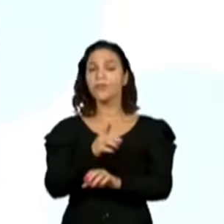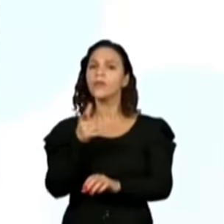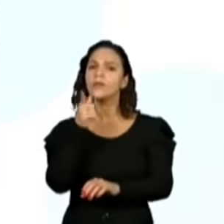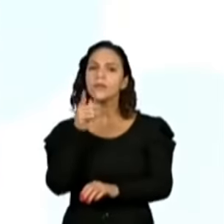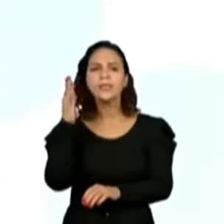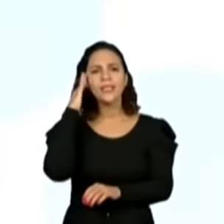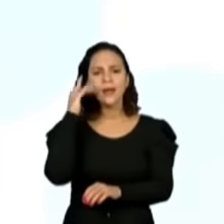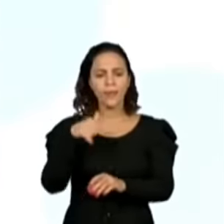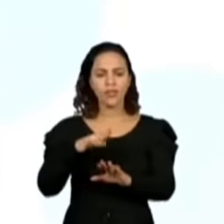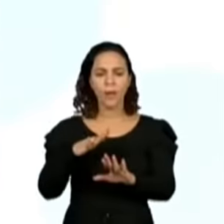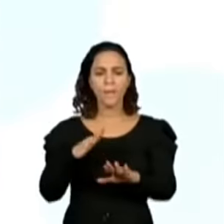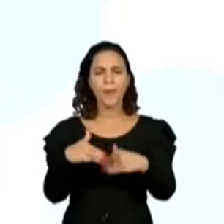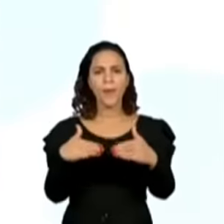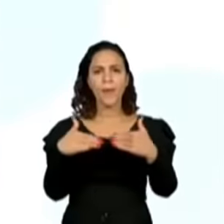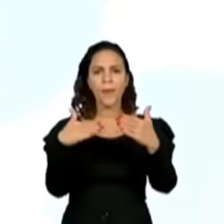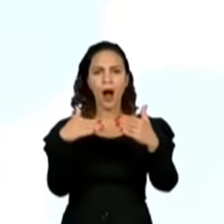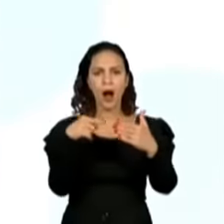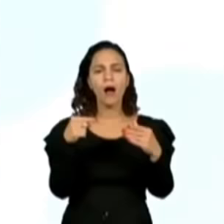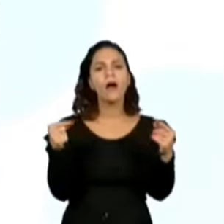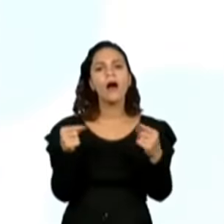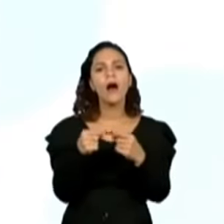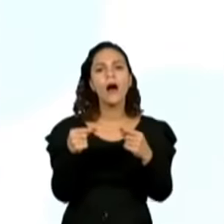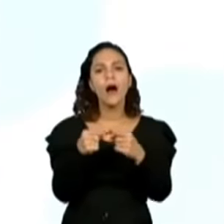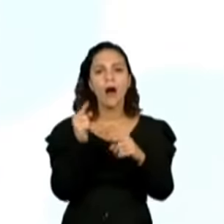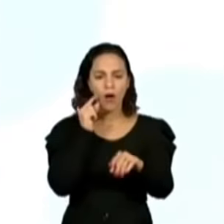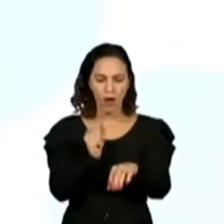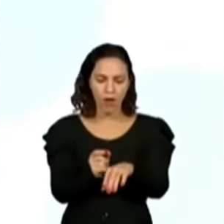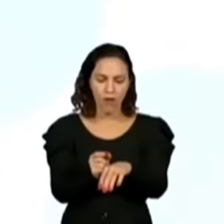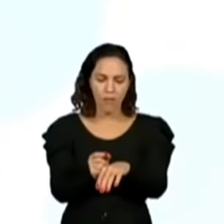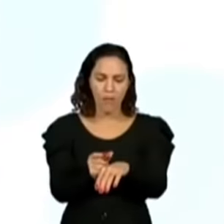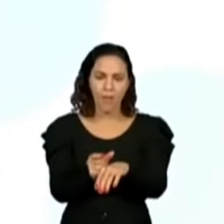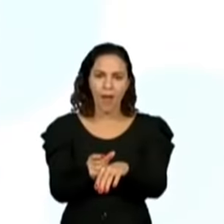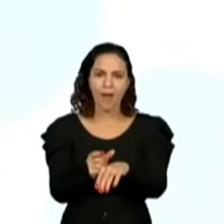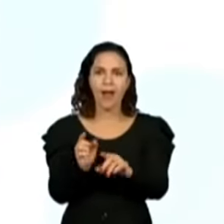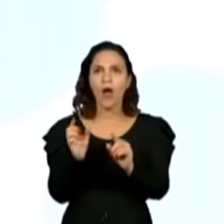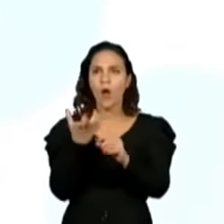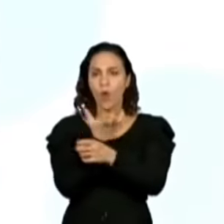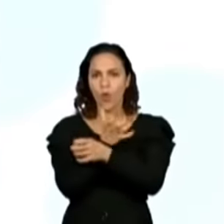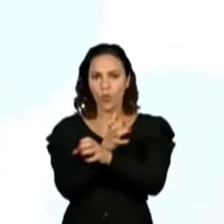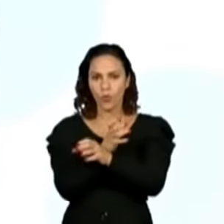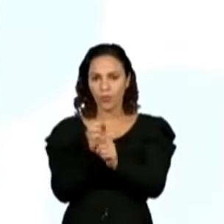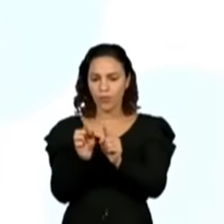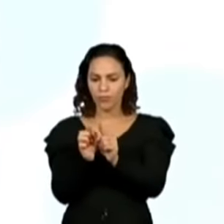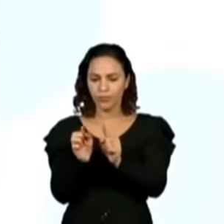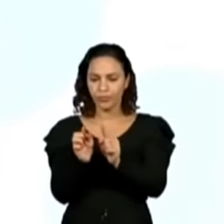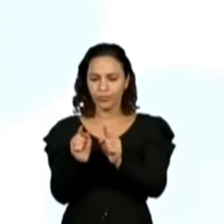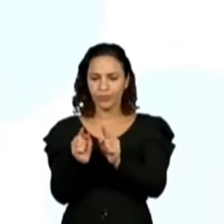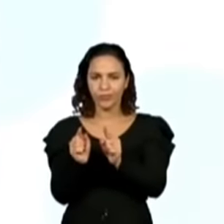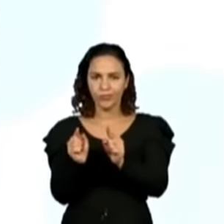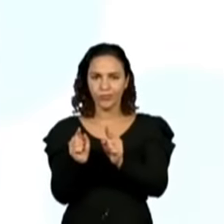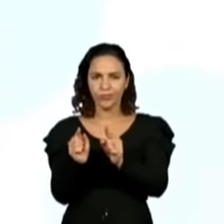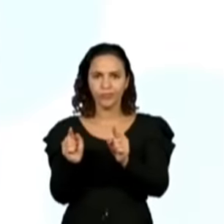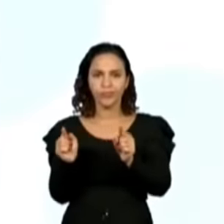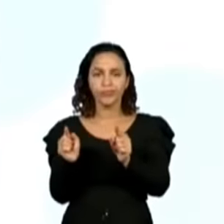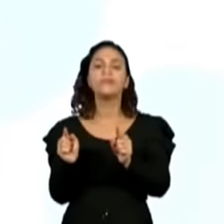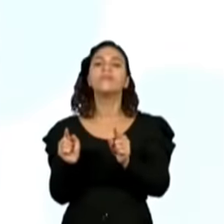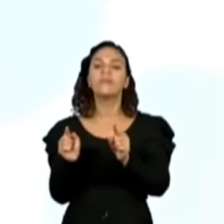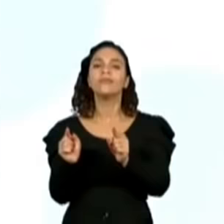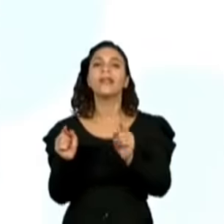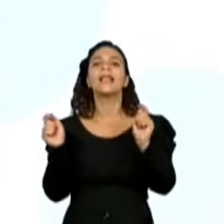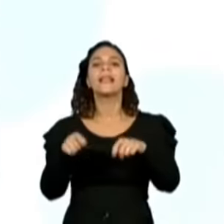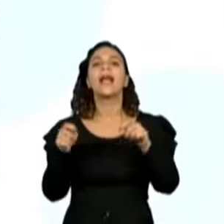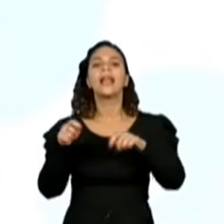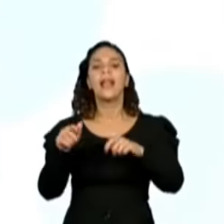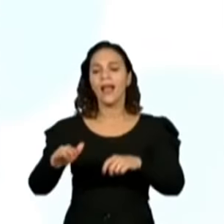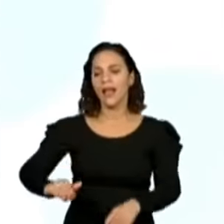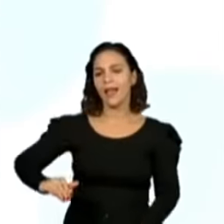estão desenvolvidos a partir do espaço entre eles. Quanto mais espaço entre os ossos, mais o jovem